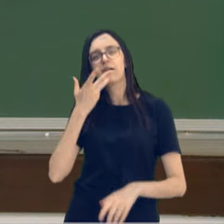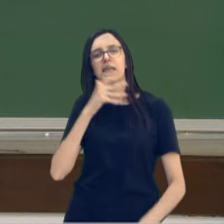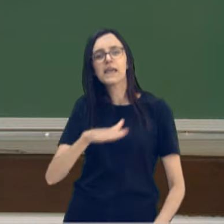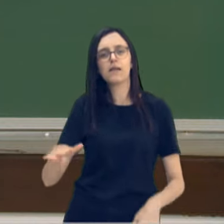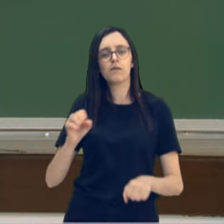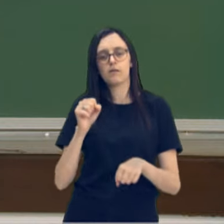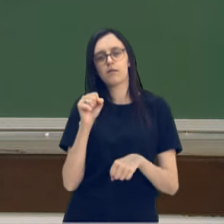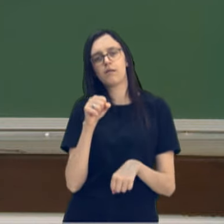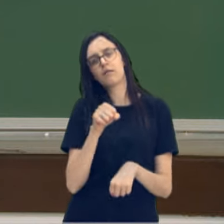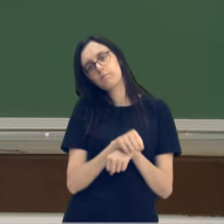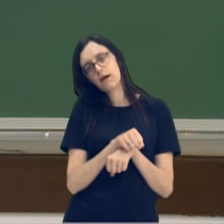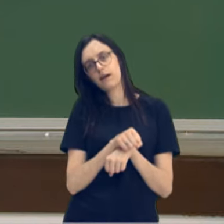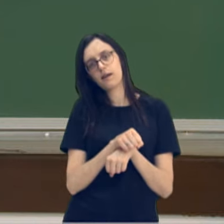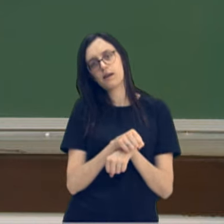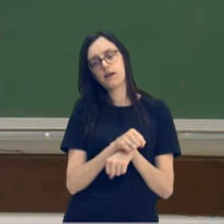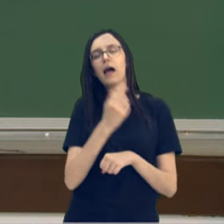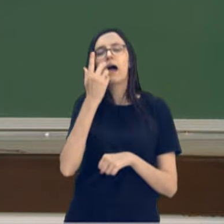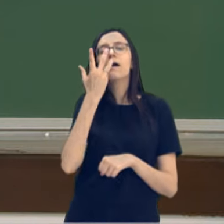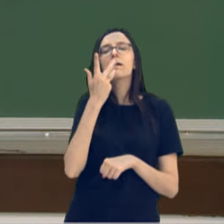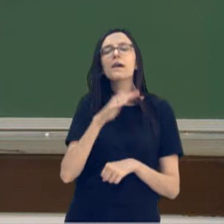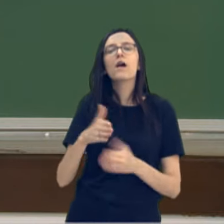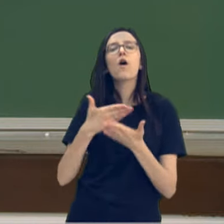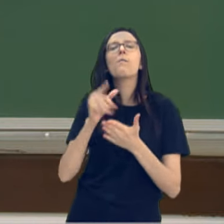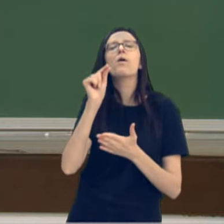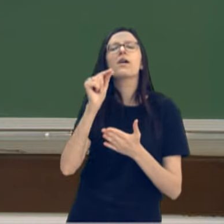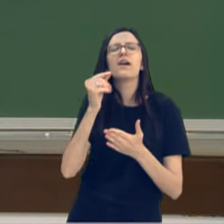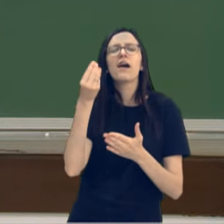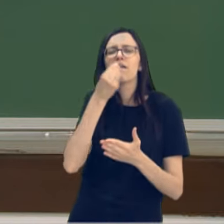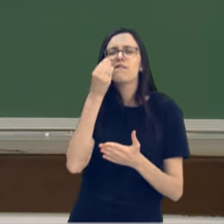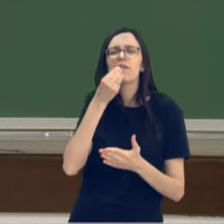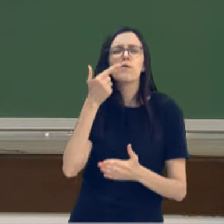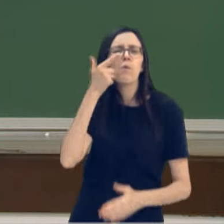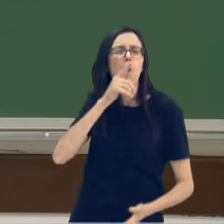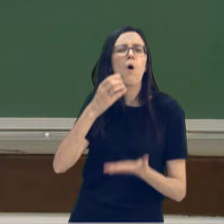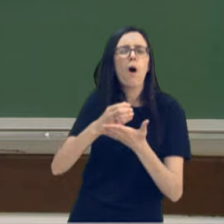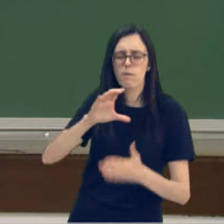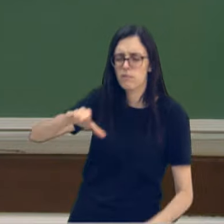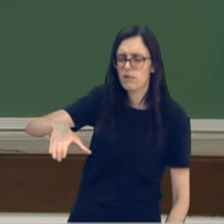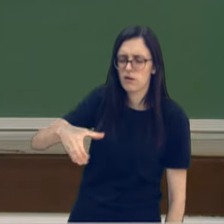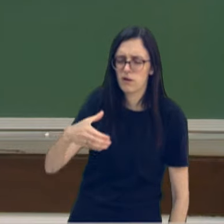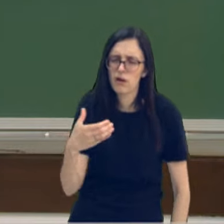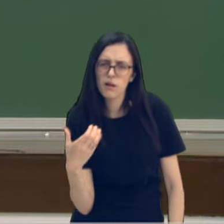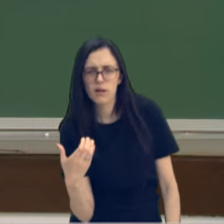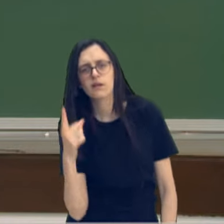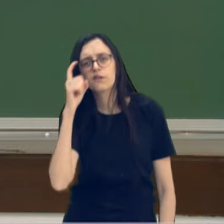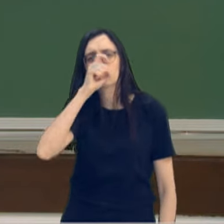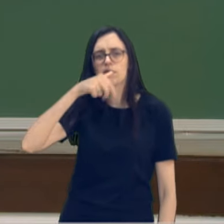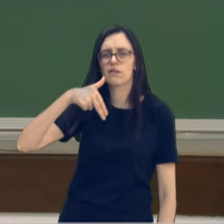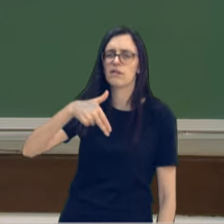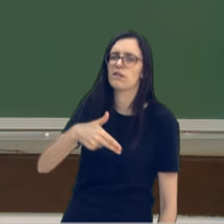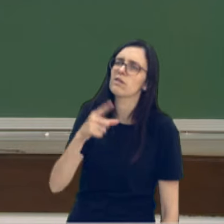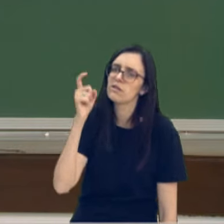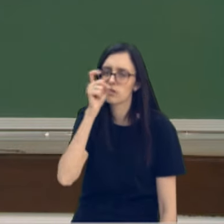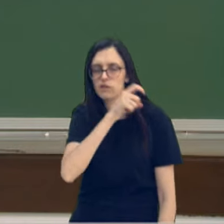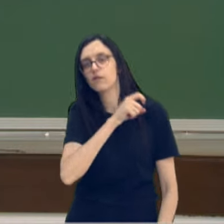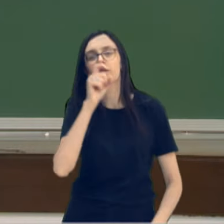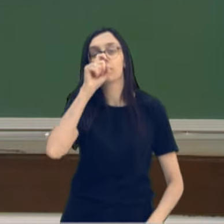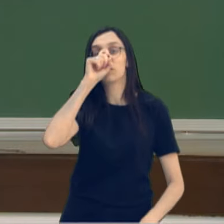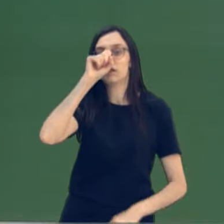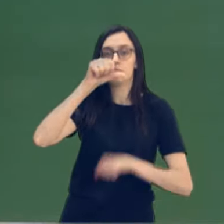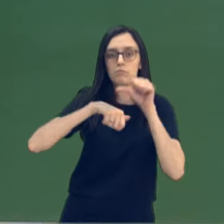infantil. E um dos sintomas que a pessoa começa a ter é perda de força, dificuldade de segurar um copo, dificuldade de ter uma caminhada firme. Então isso vai alterando no